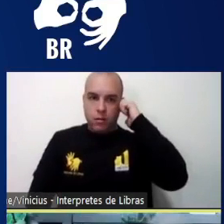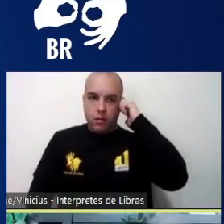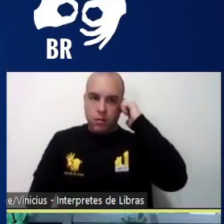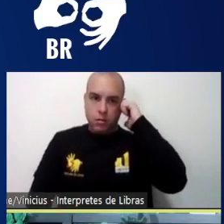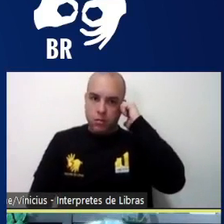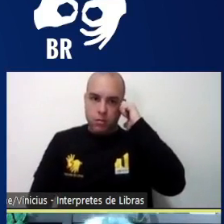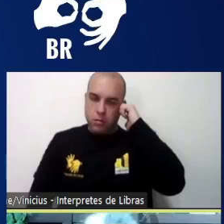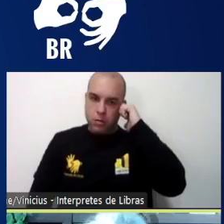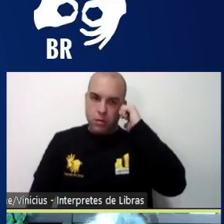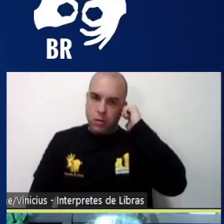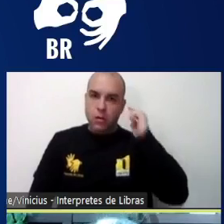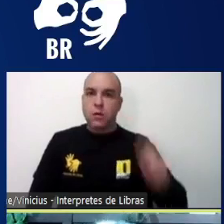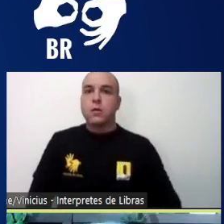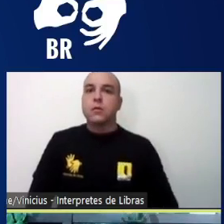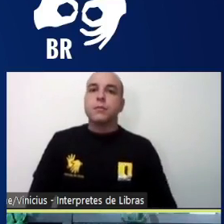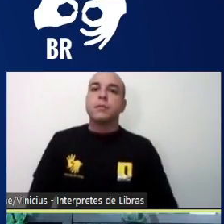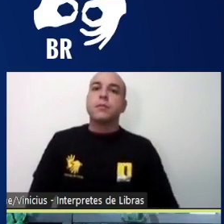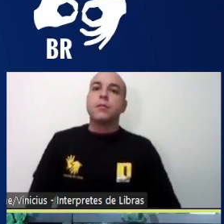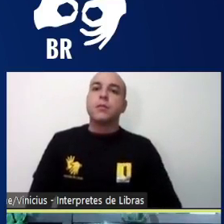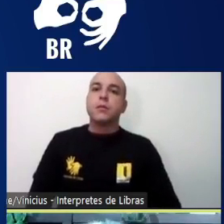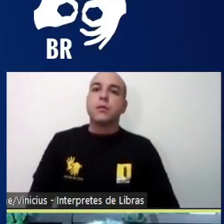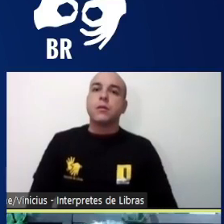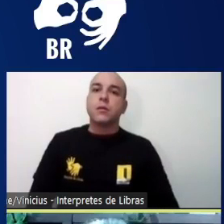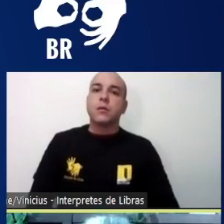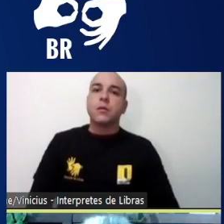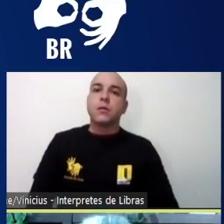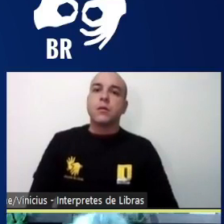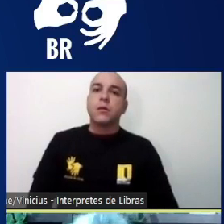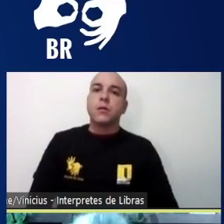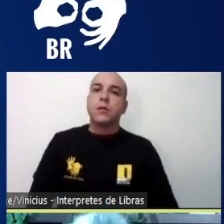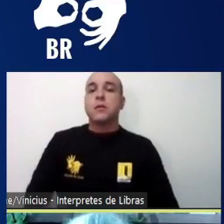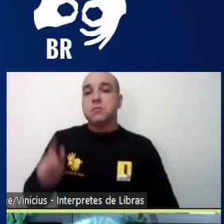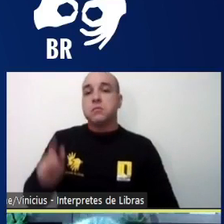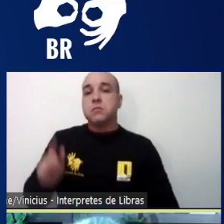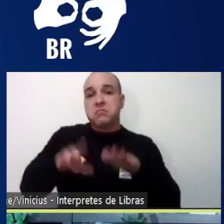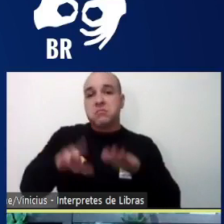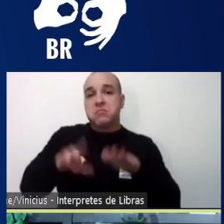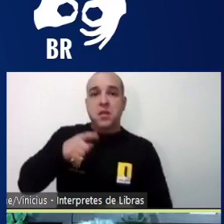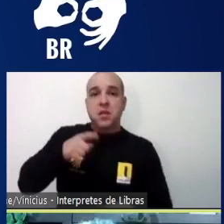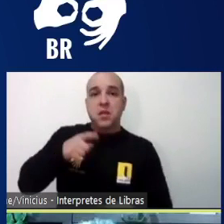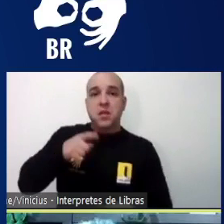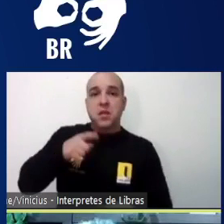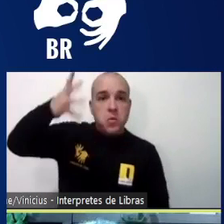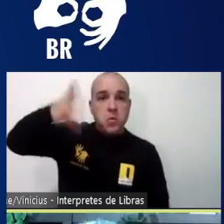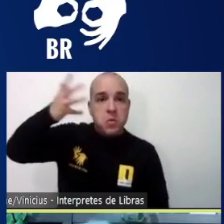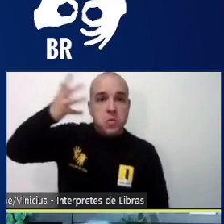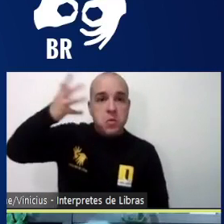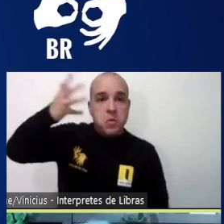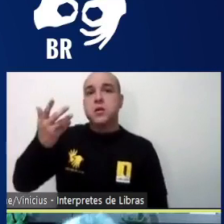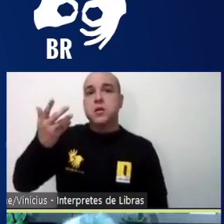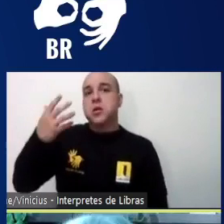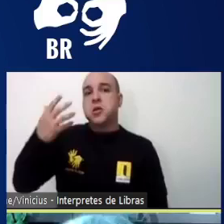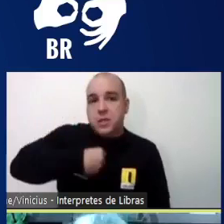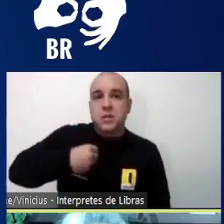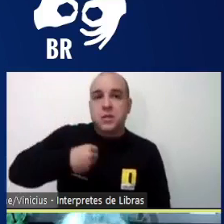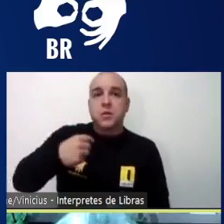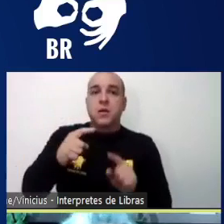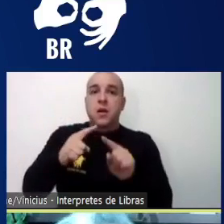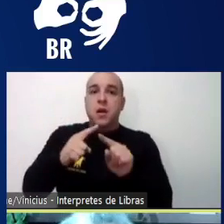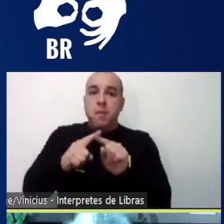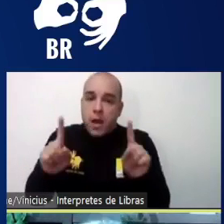fala, faz um discurso lindo e maravilhoso, mas e daí? Como é que fica? Como é que a gente faz? Meus caros e minhas caras,